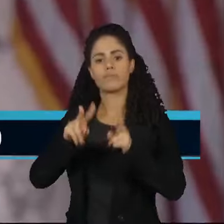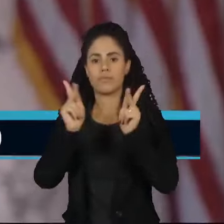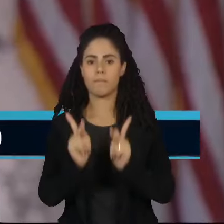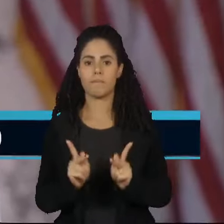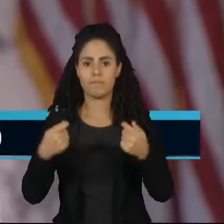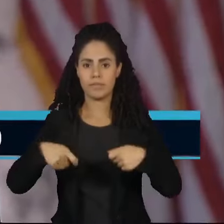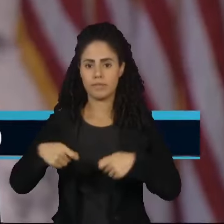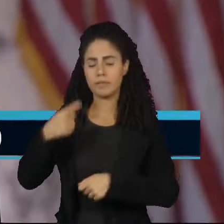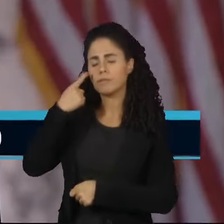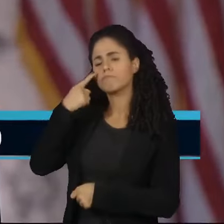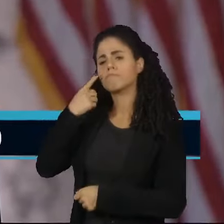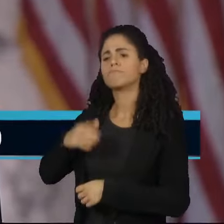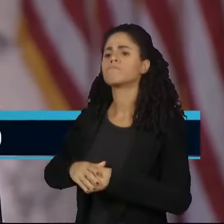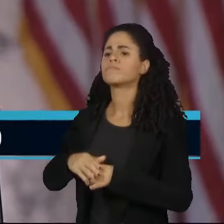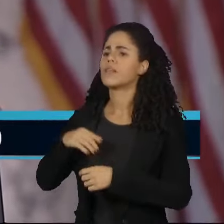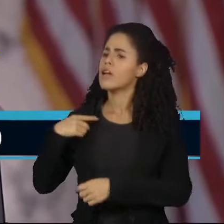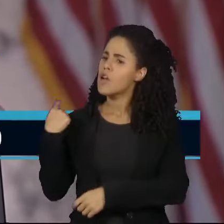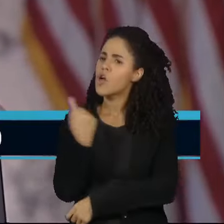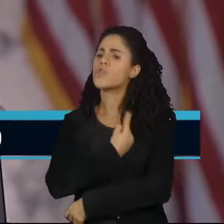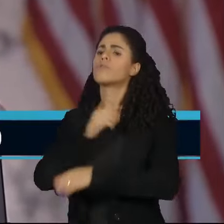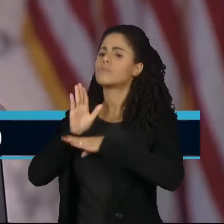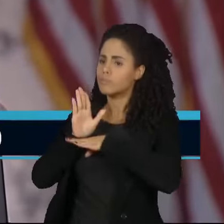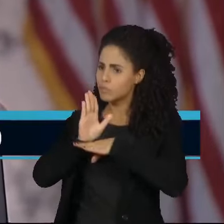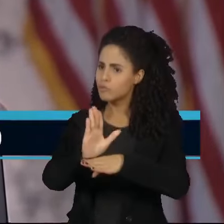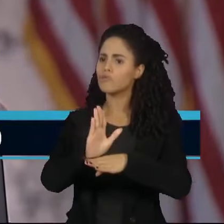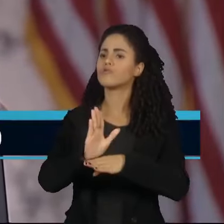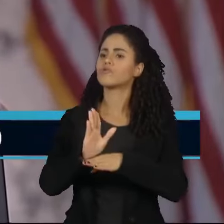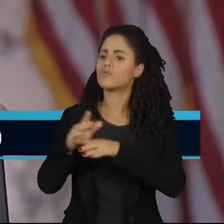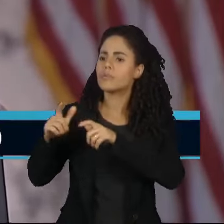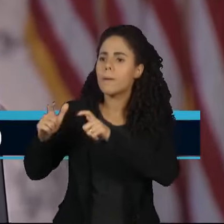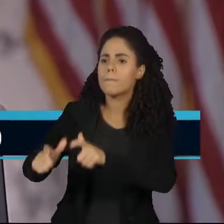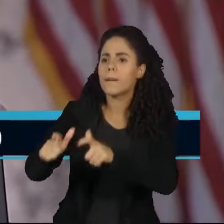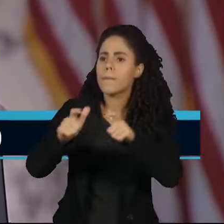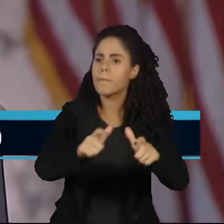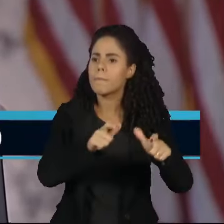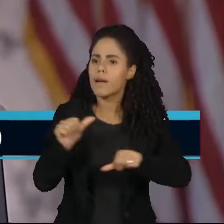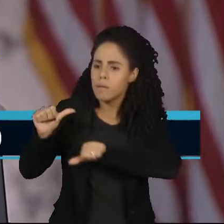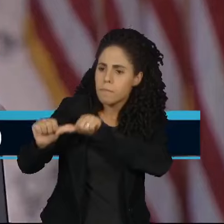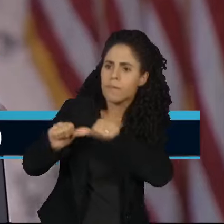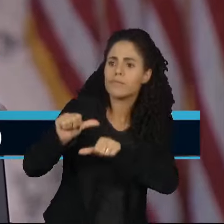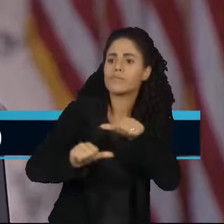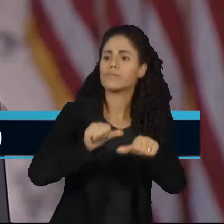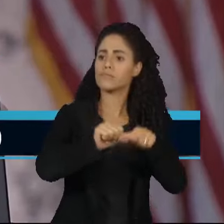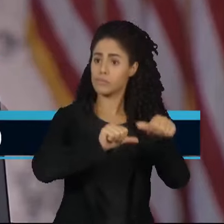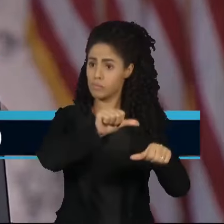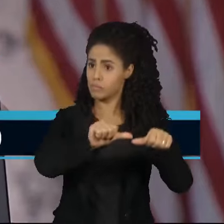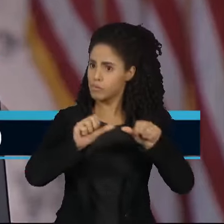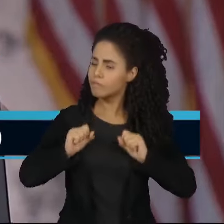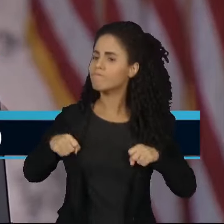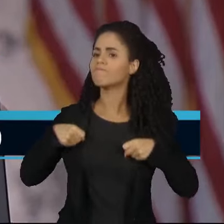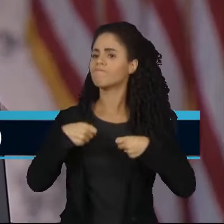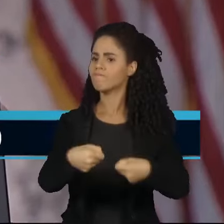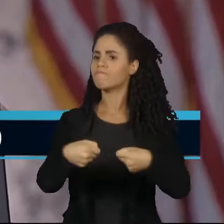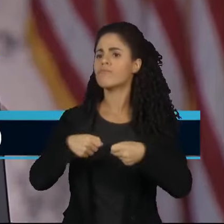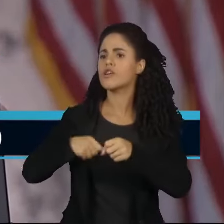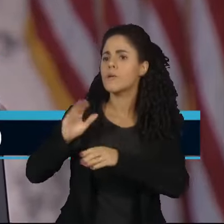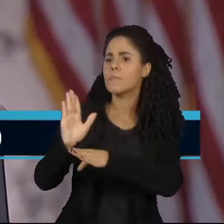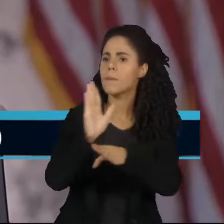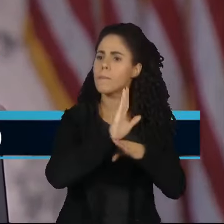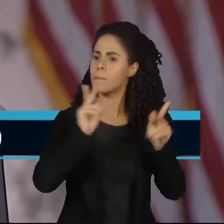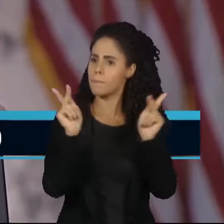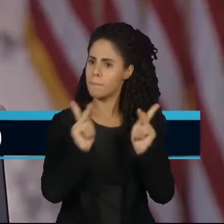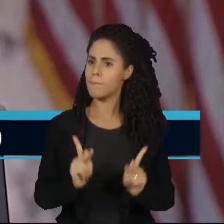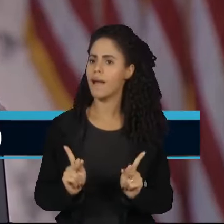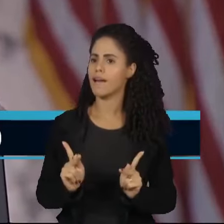governo. We will help him and his team with their transition, and that we will engage in a peaceful transfer of